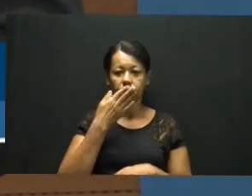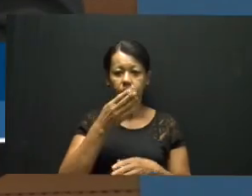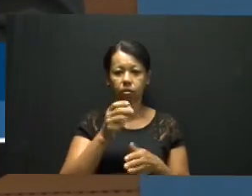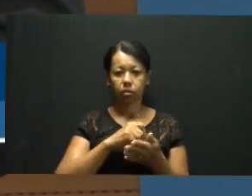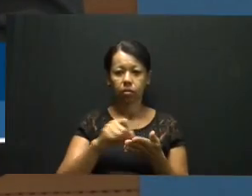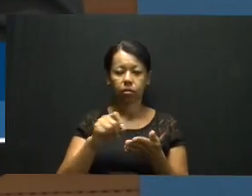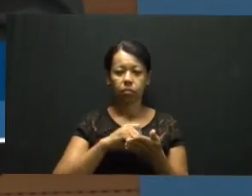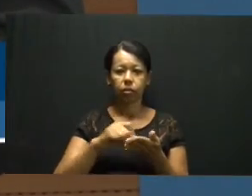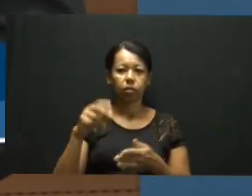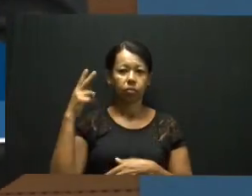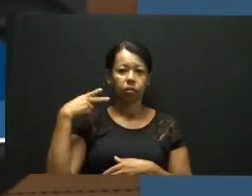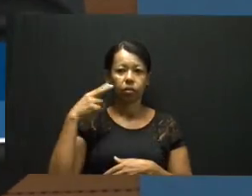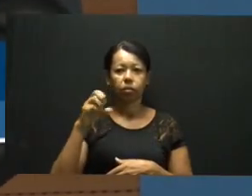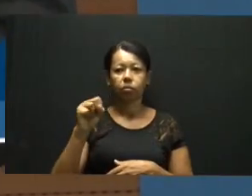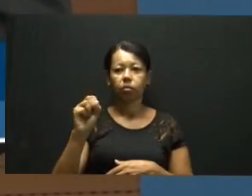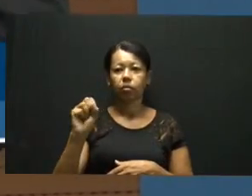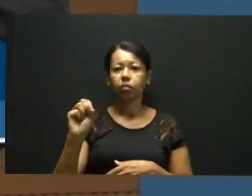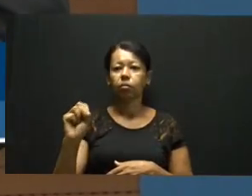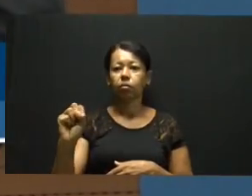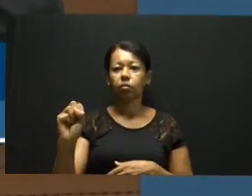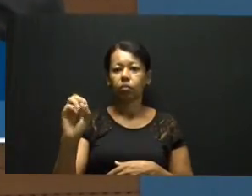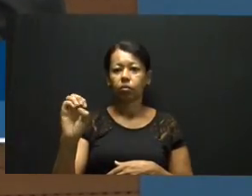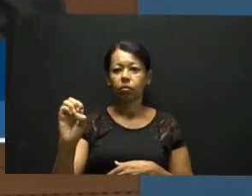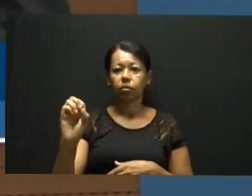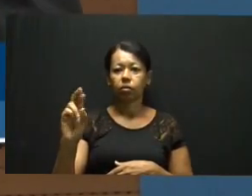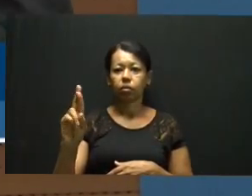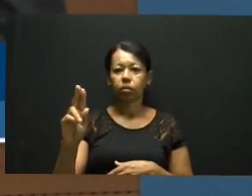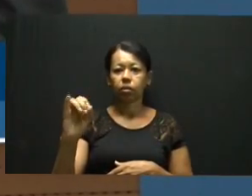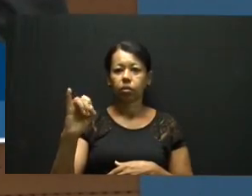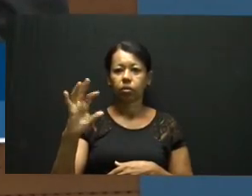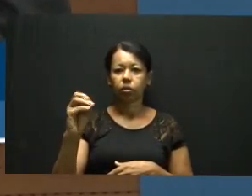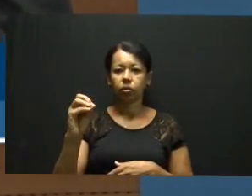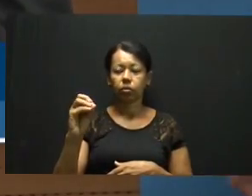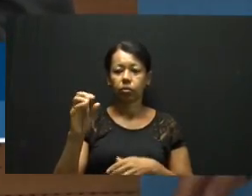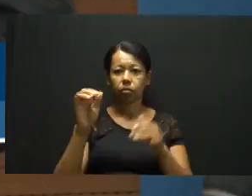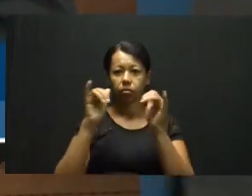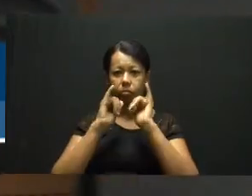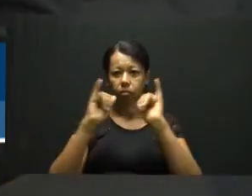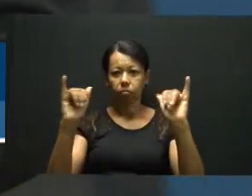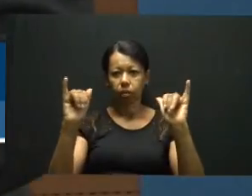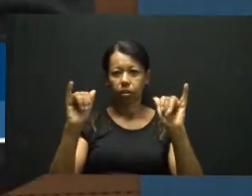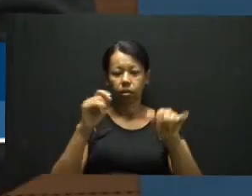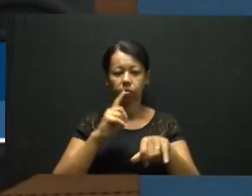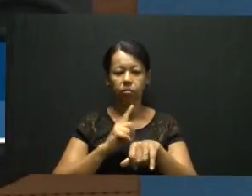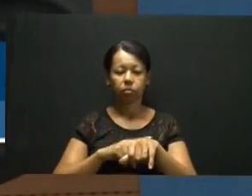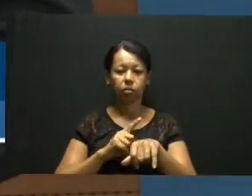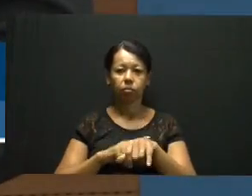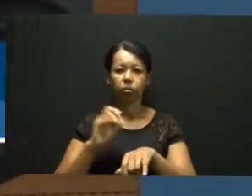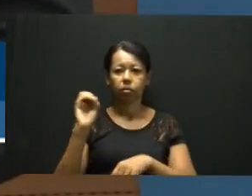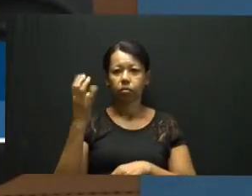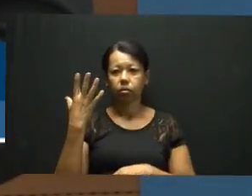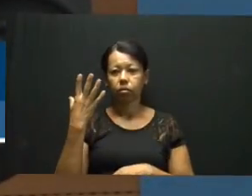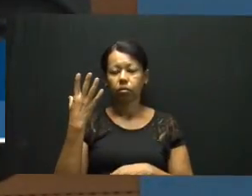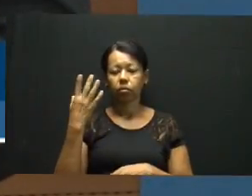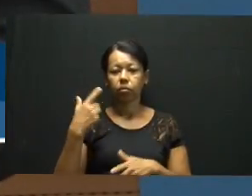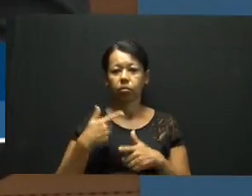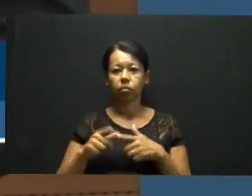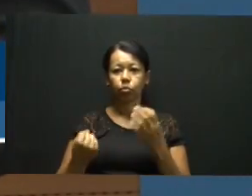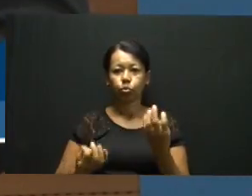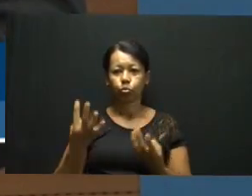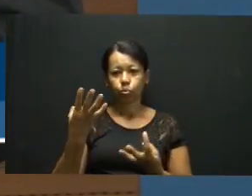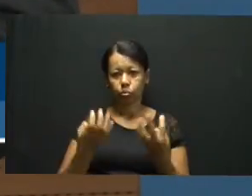do vereador Sérgio e informar a Vossa Excelência que, no período que aconteceu a tragédia